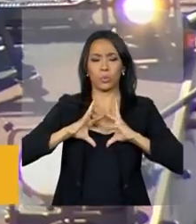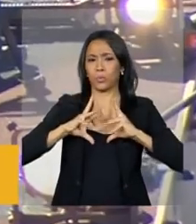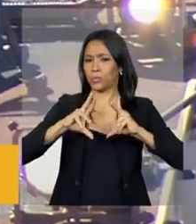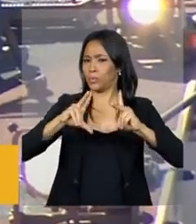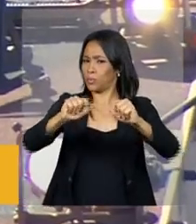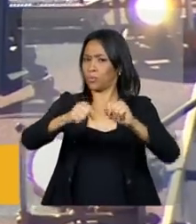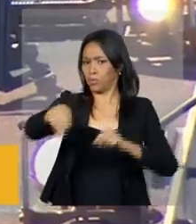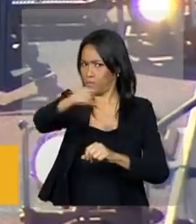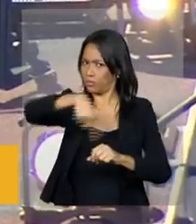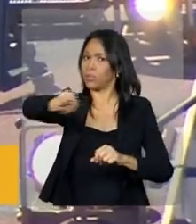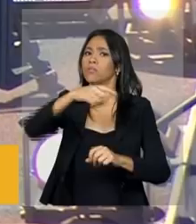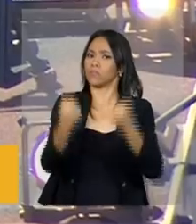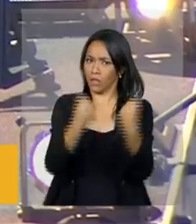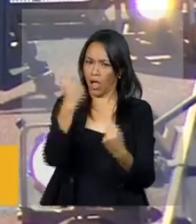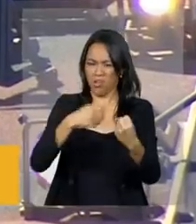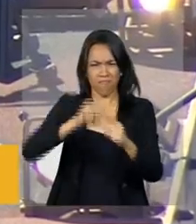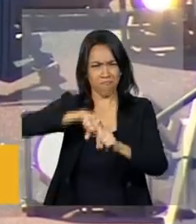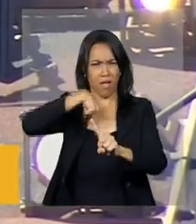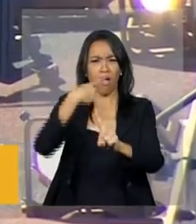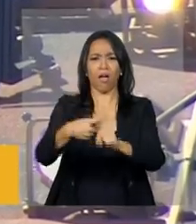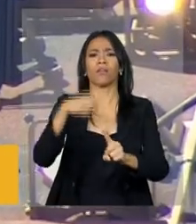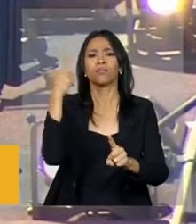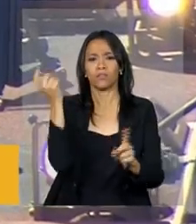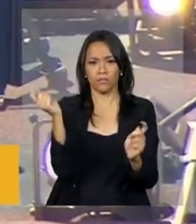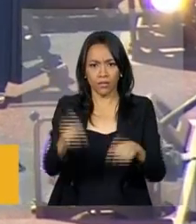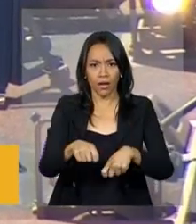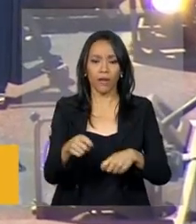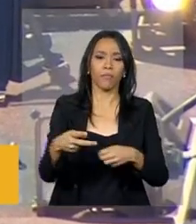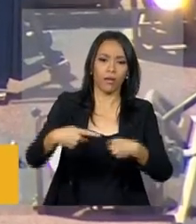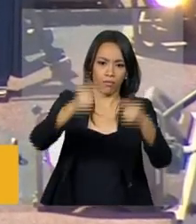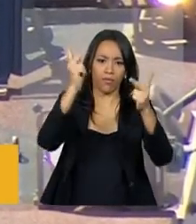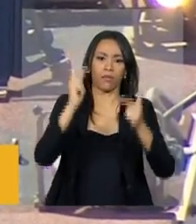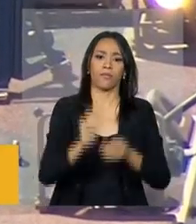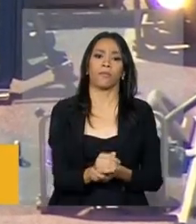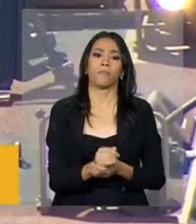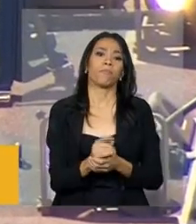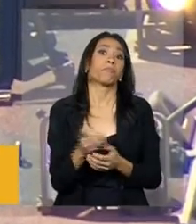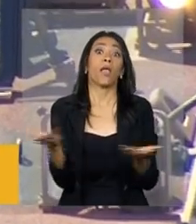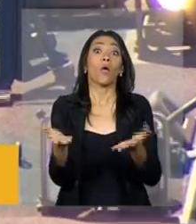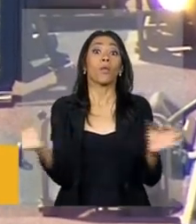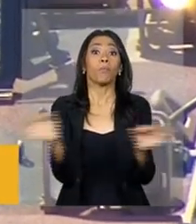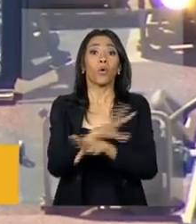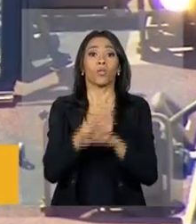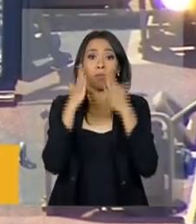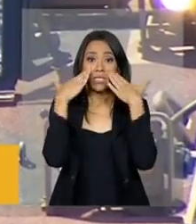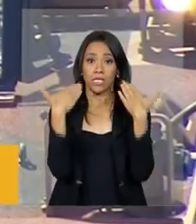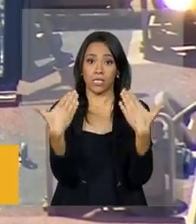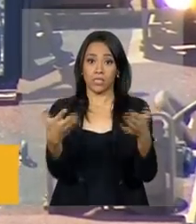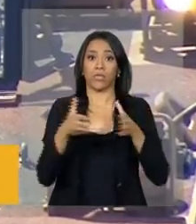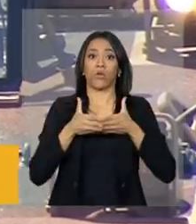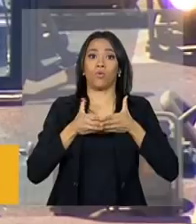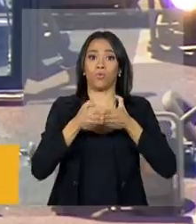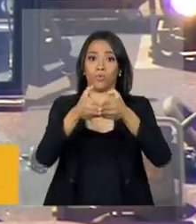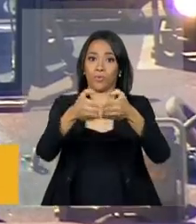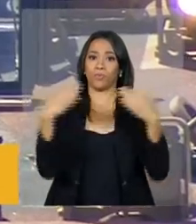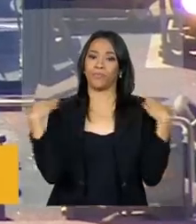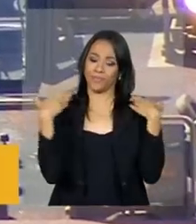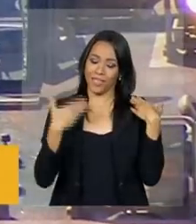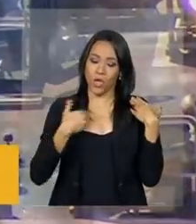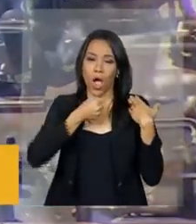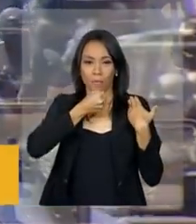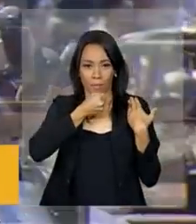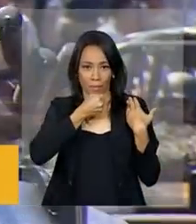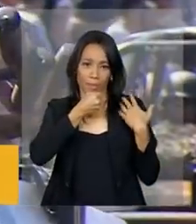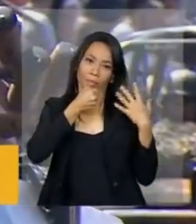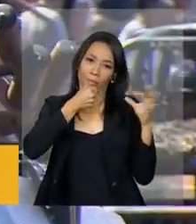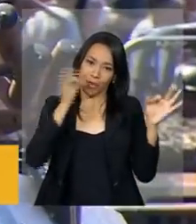esses veículos e muito mais, né? Então terminou nesse instante o desfile da Marinha, né? Dessa forma eu encerro aqui minha participação. Foi